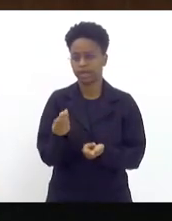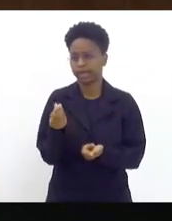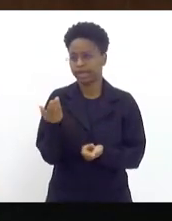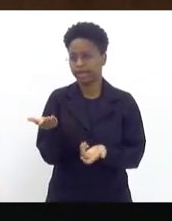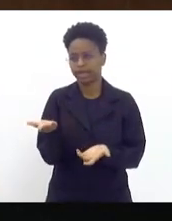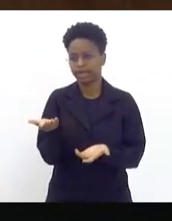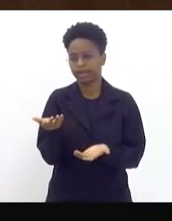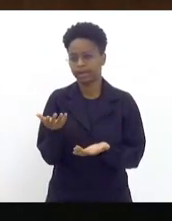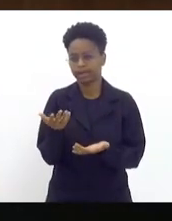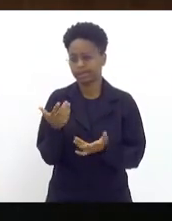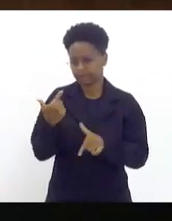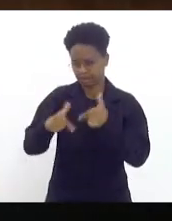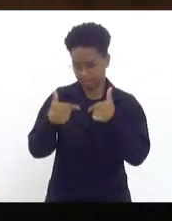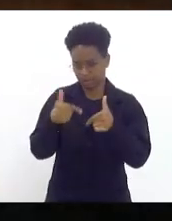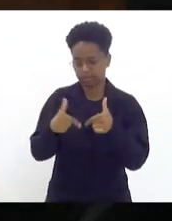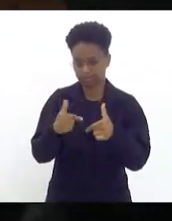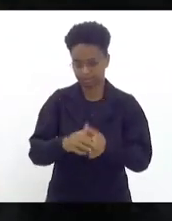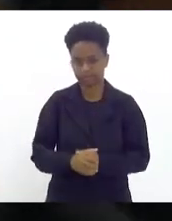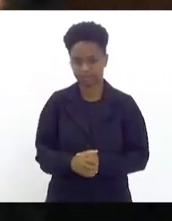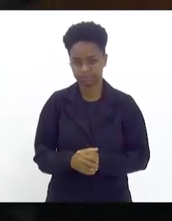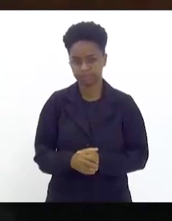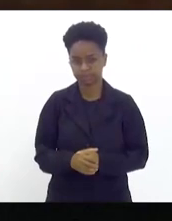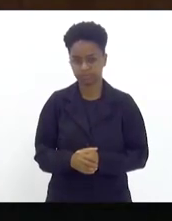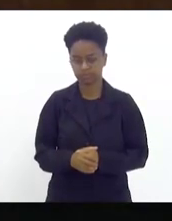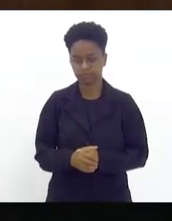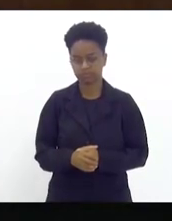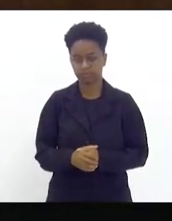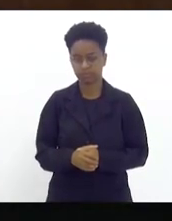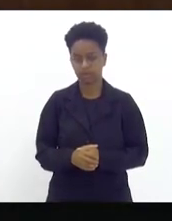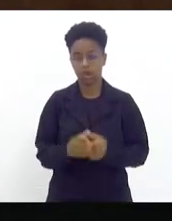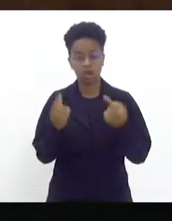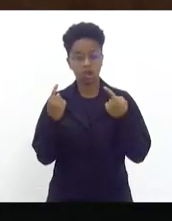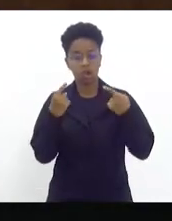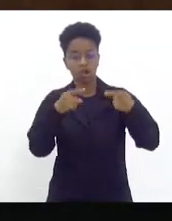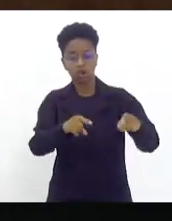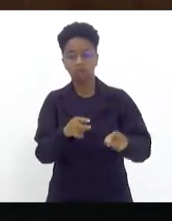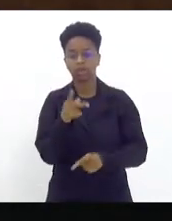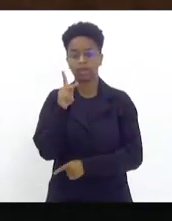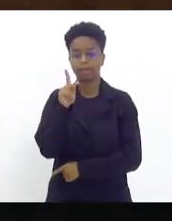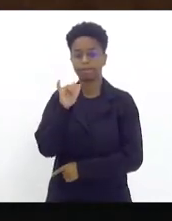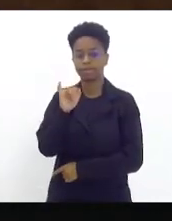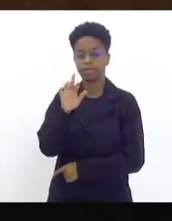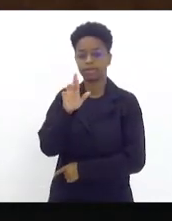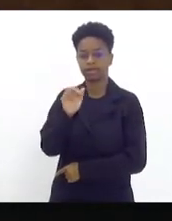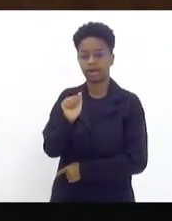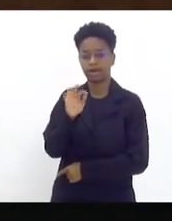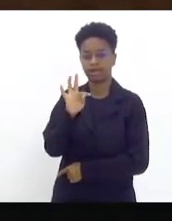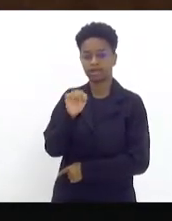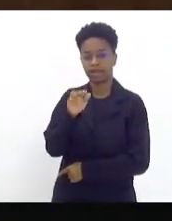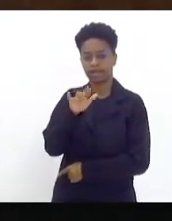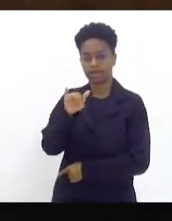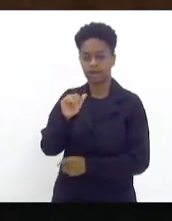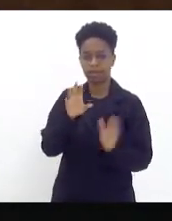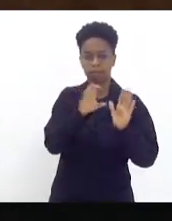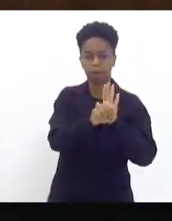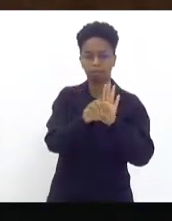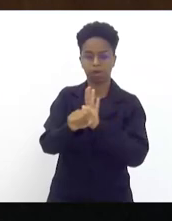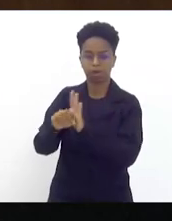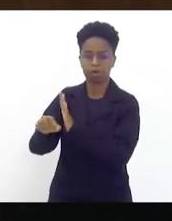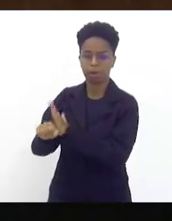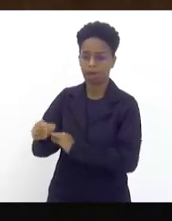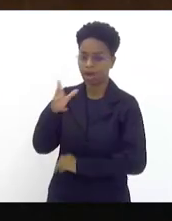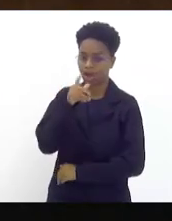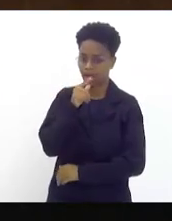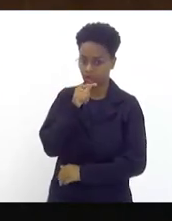um excelente trabalho no combate à pirataria da água denúncias que estão sendo feitas